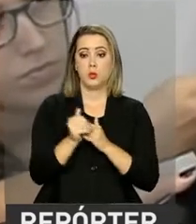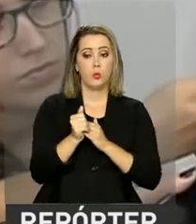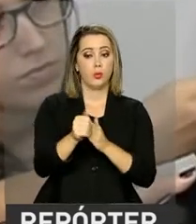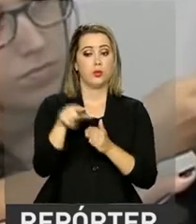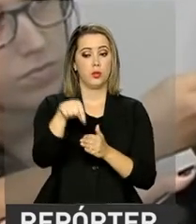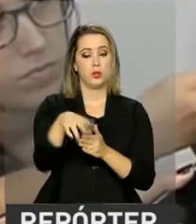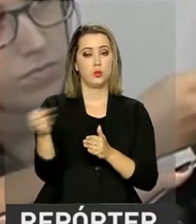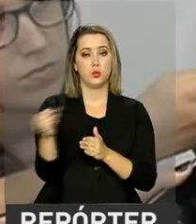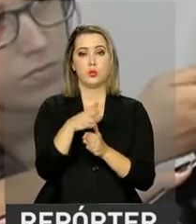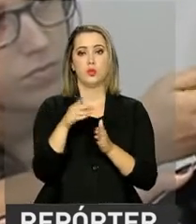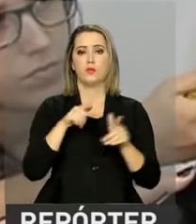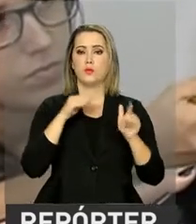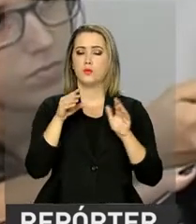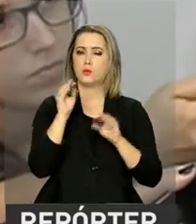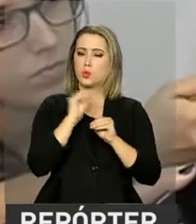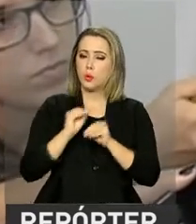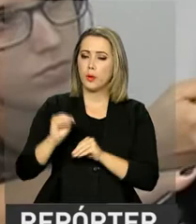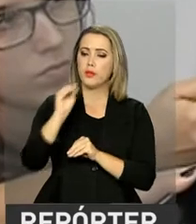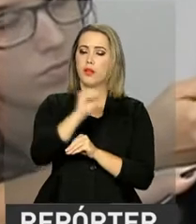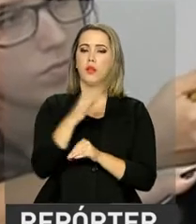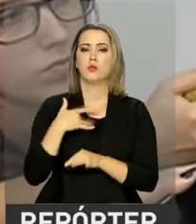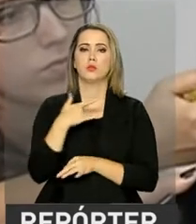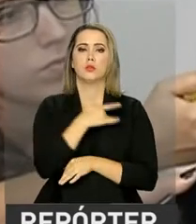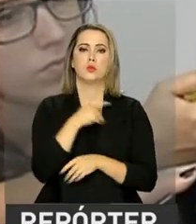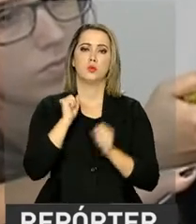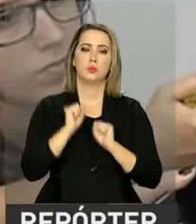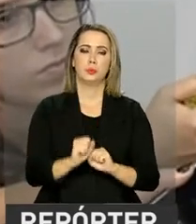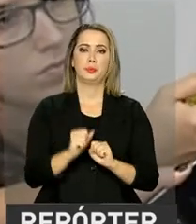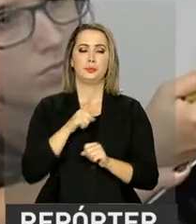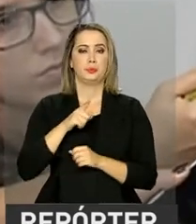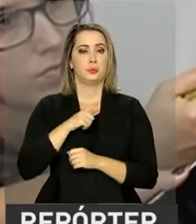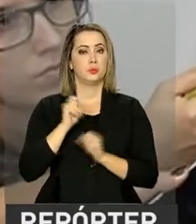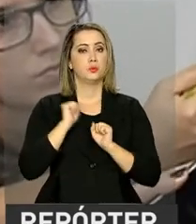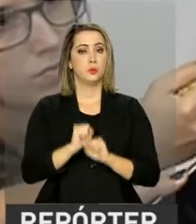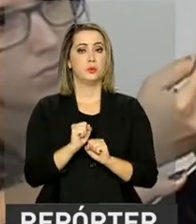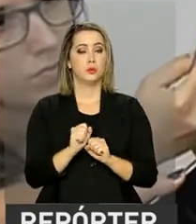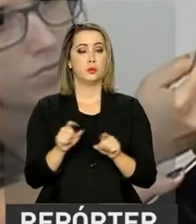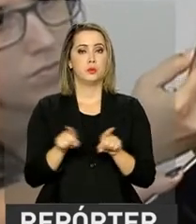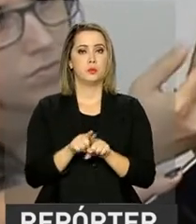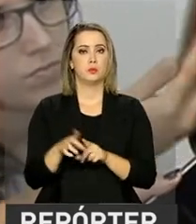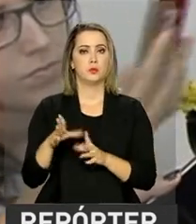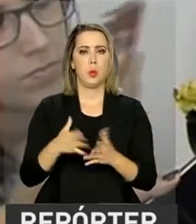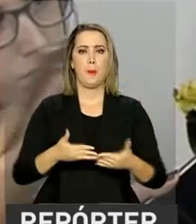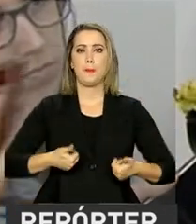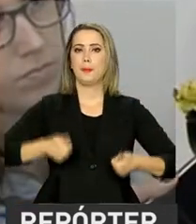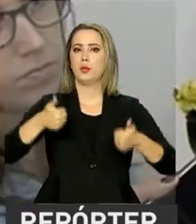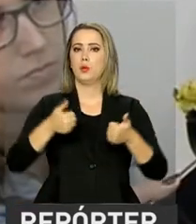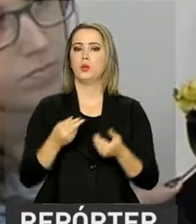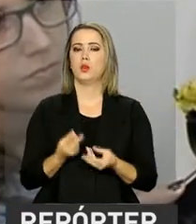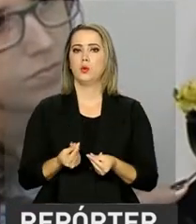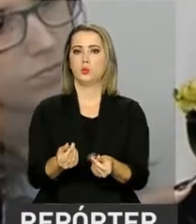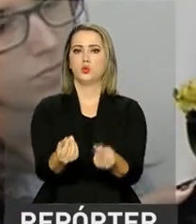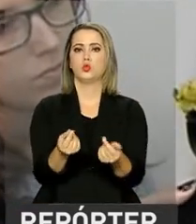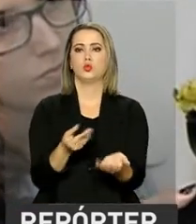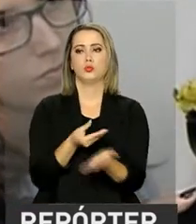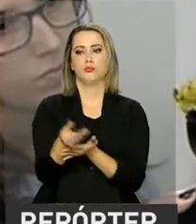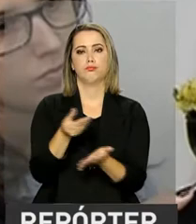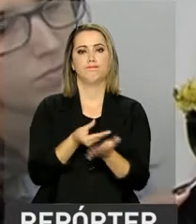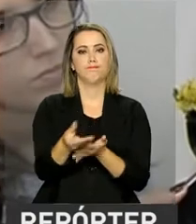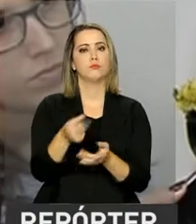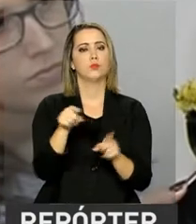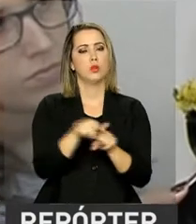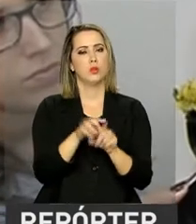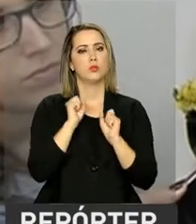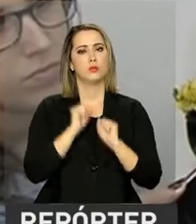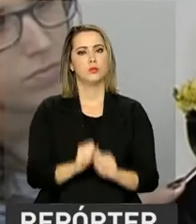aplicação à saúde, o que nos permite ter capacidade de otimizar os recursos que são aplicados e